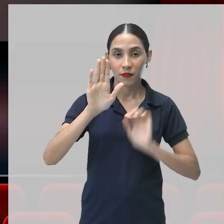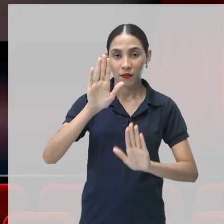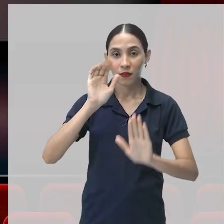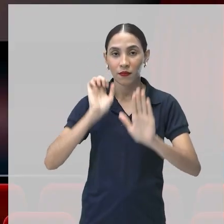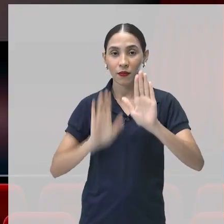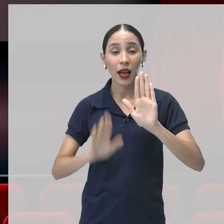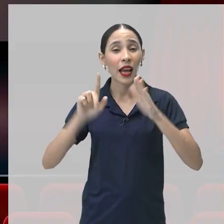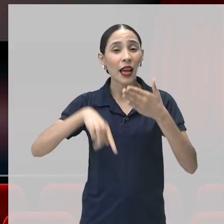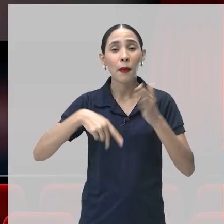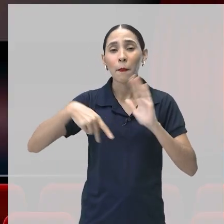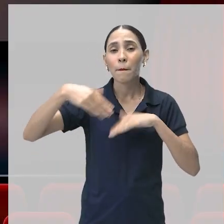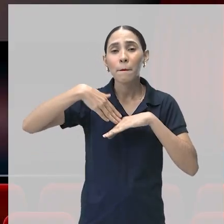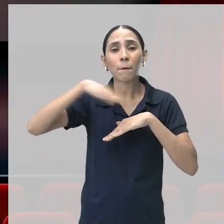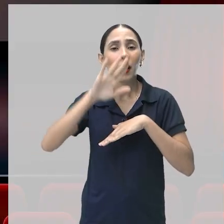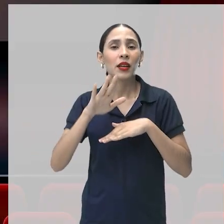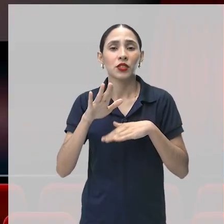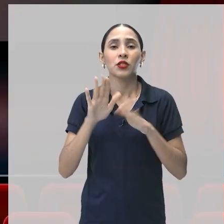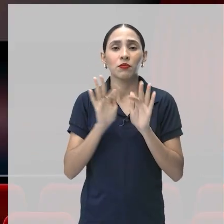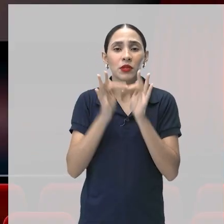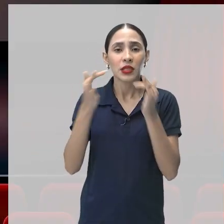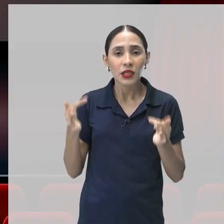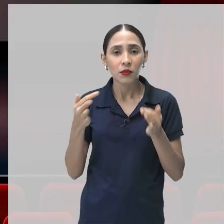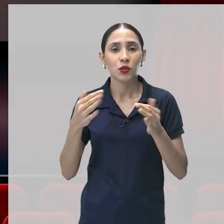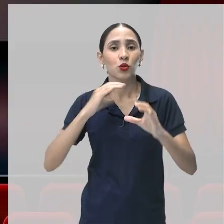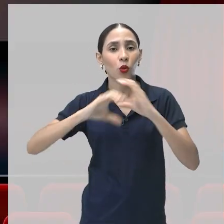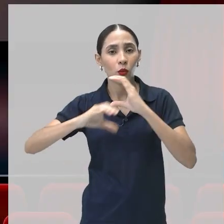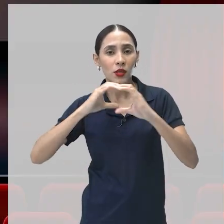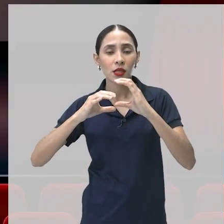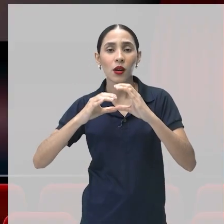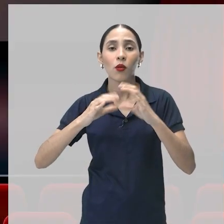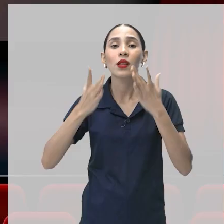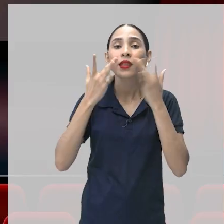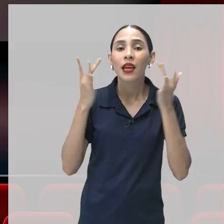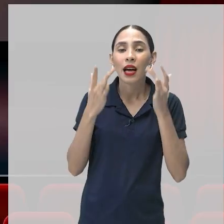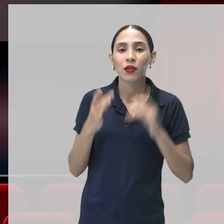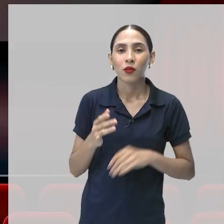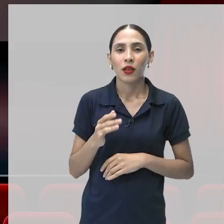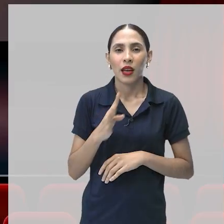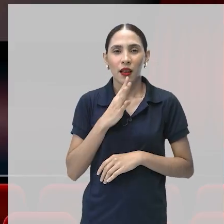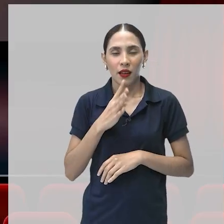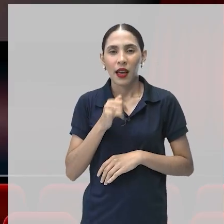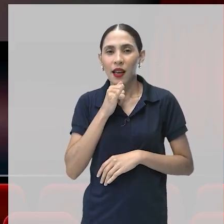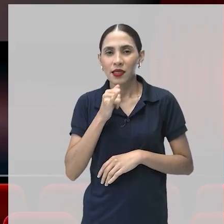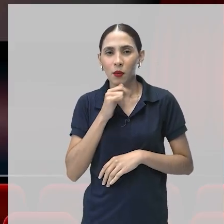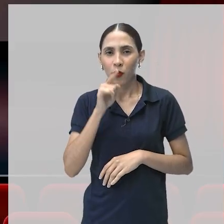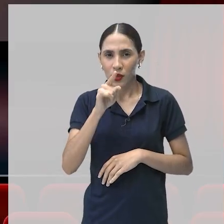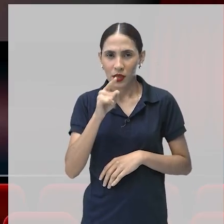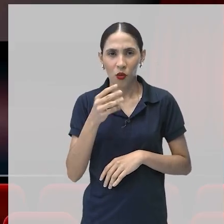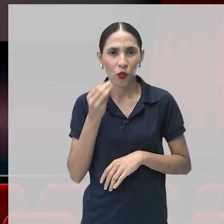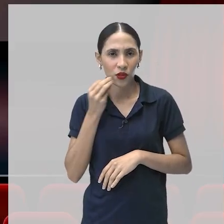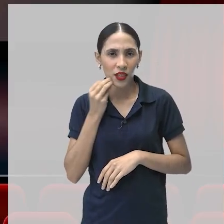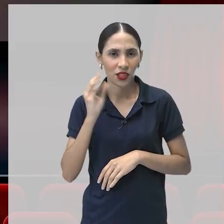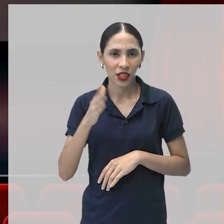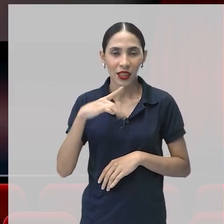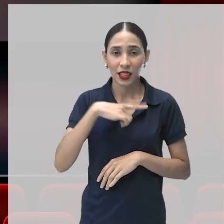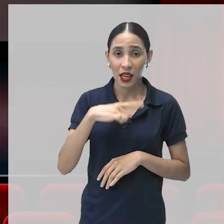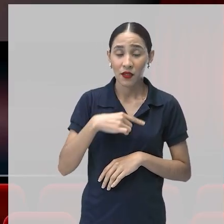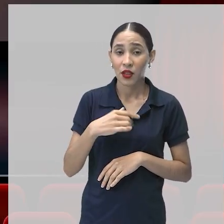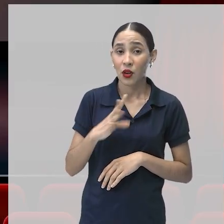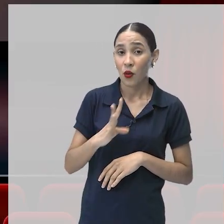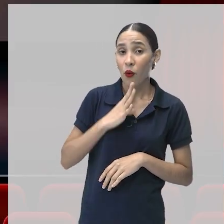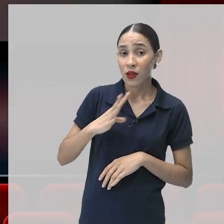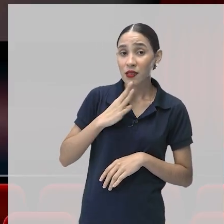mais puras de comunicação do teatro. Por exemplo, você já teve oportunidade de